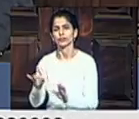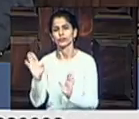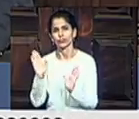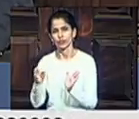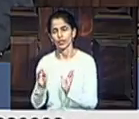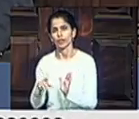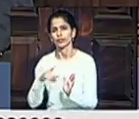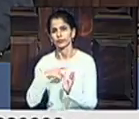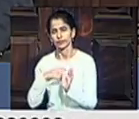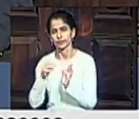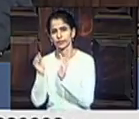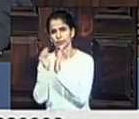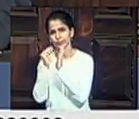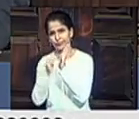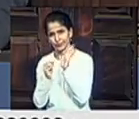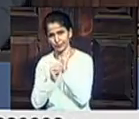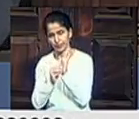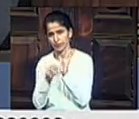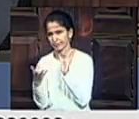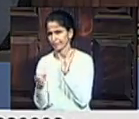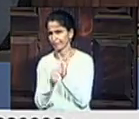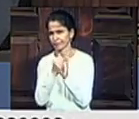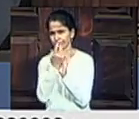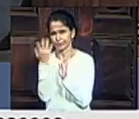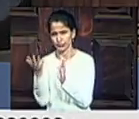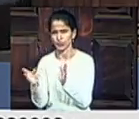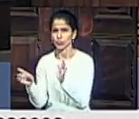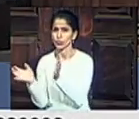série de medidas, de emendas da nossa